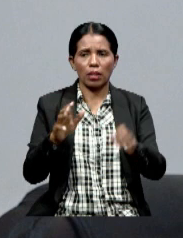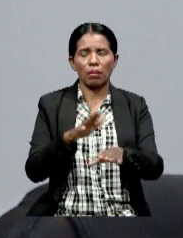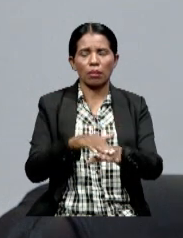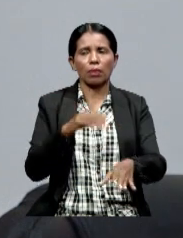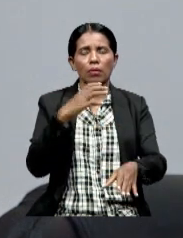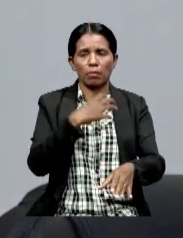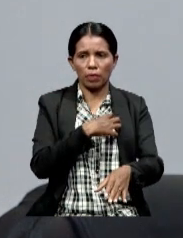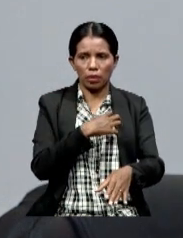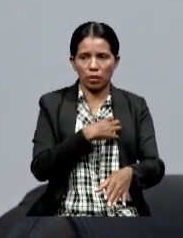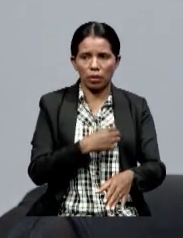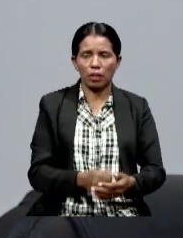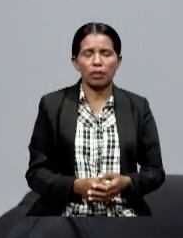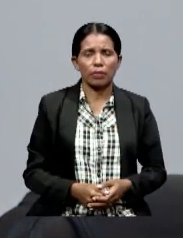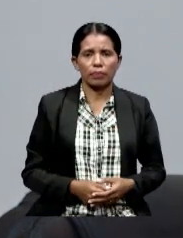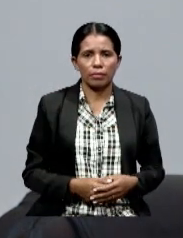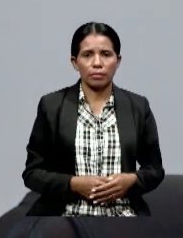lá, aperta.